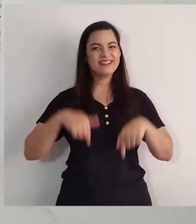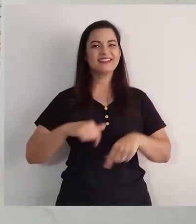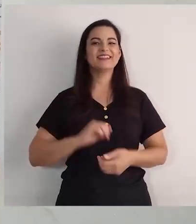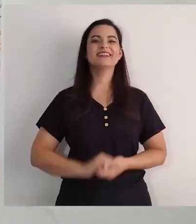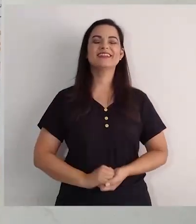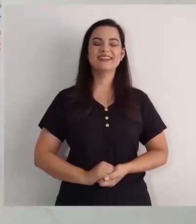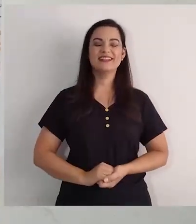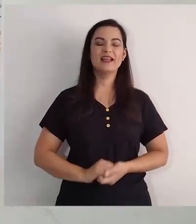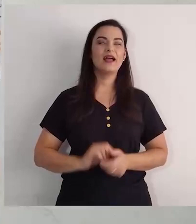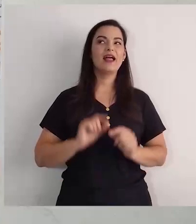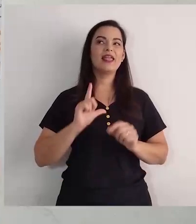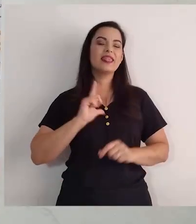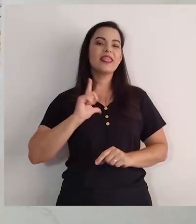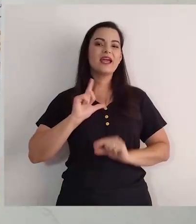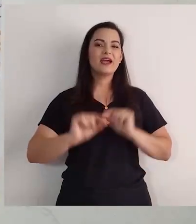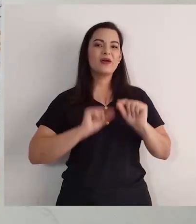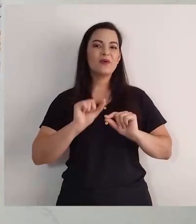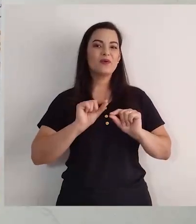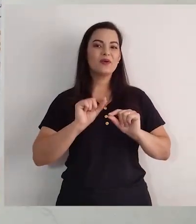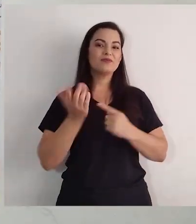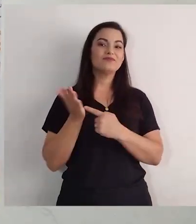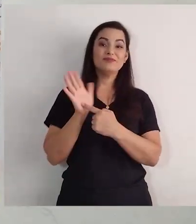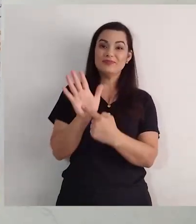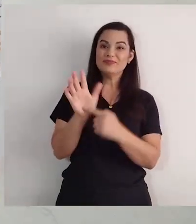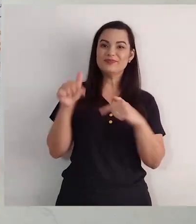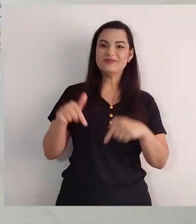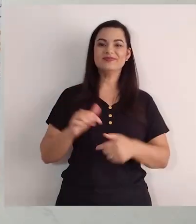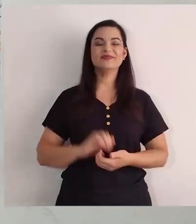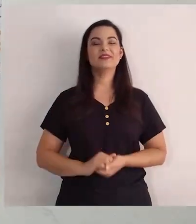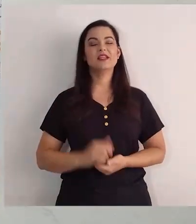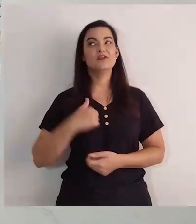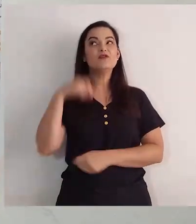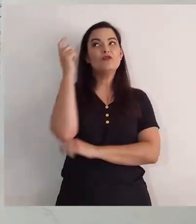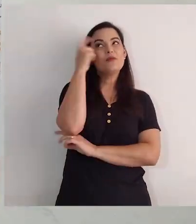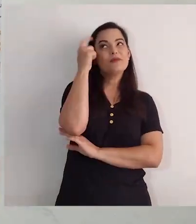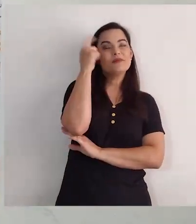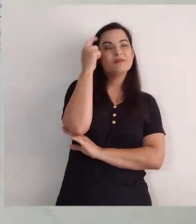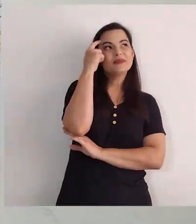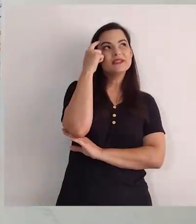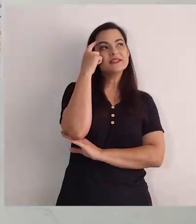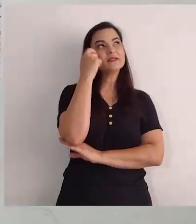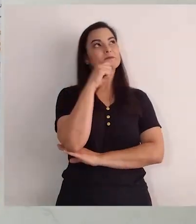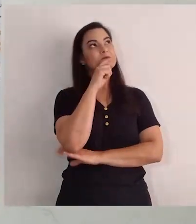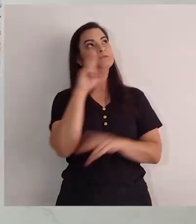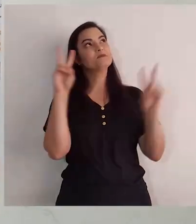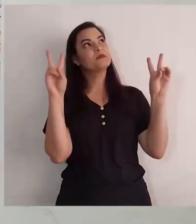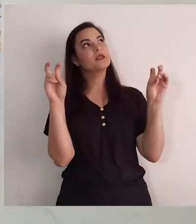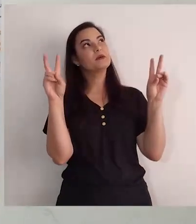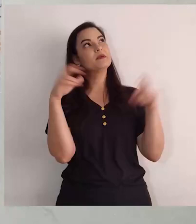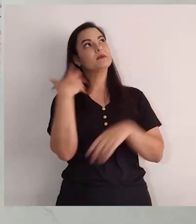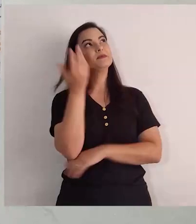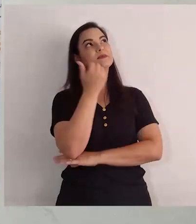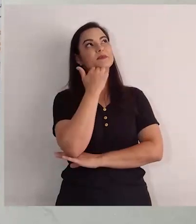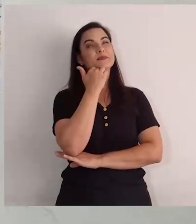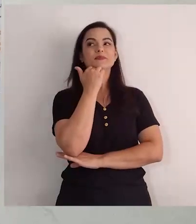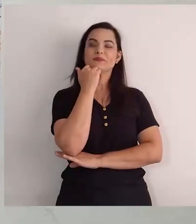o que teremos para compartilhar. Então, vou pensar aqui no tema, deixa eu ver.